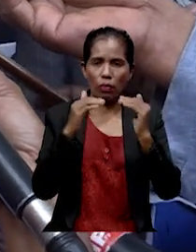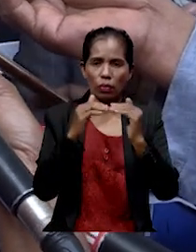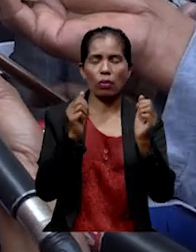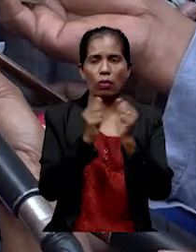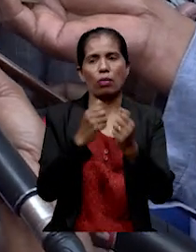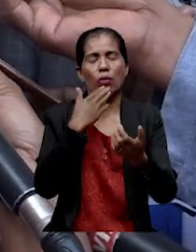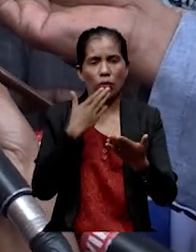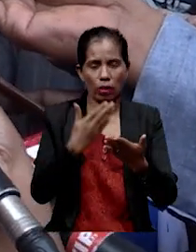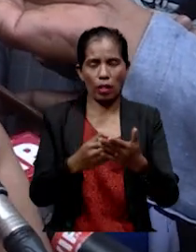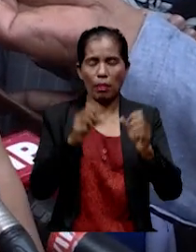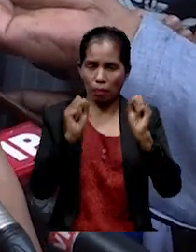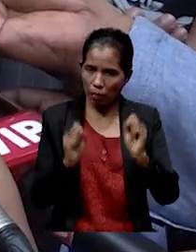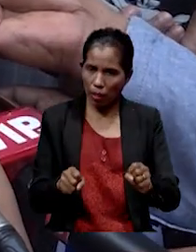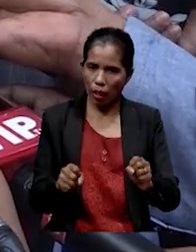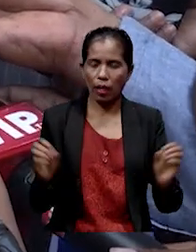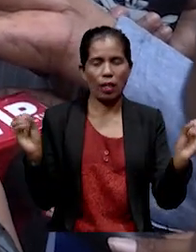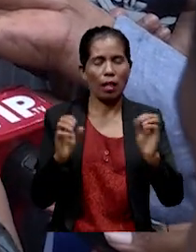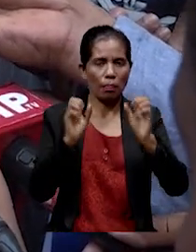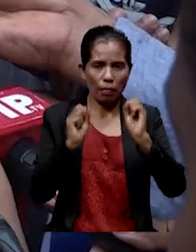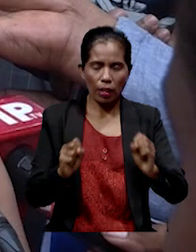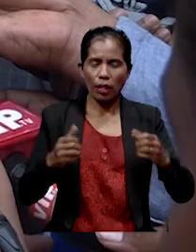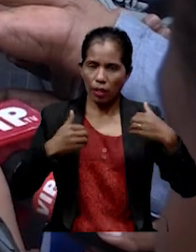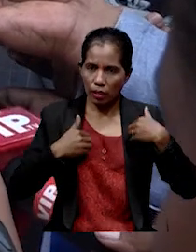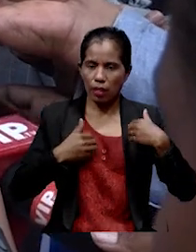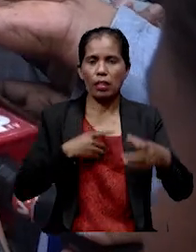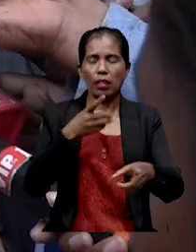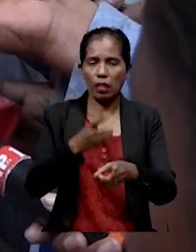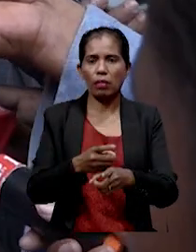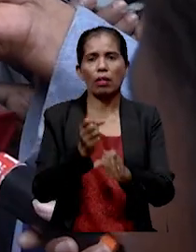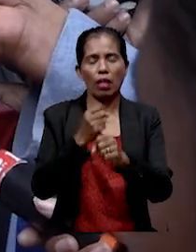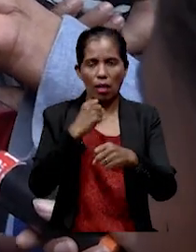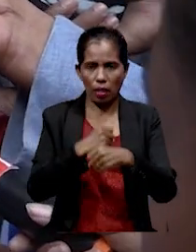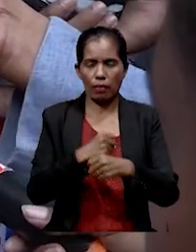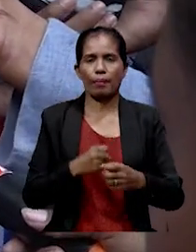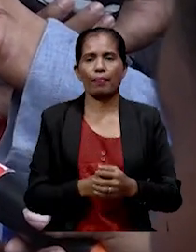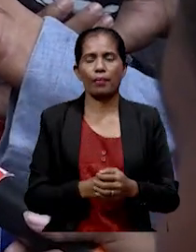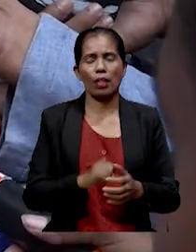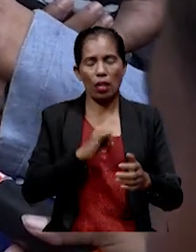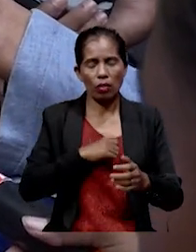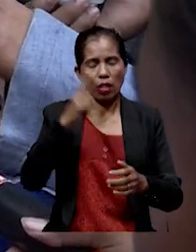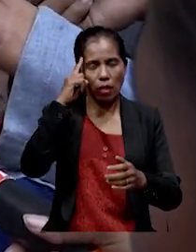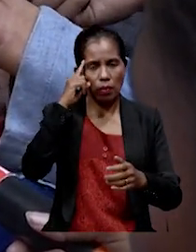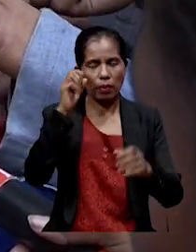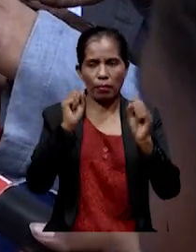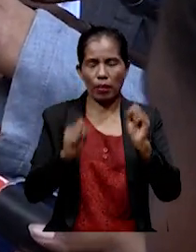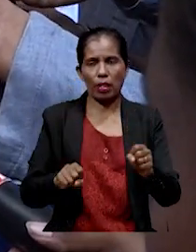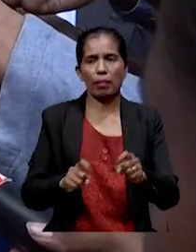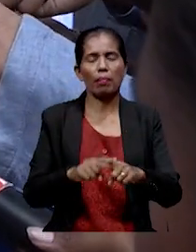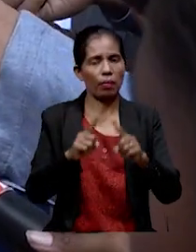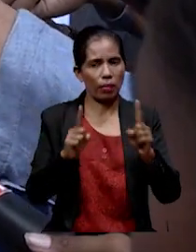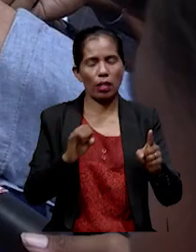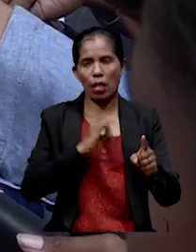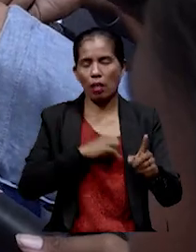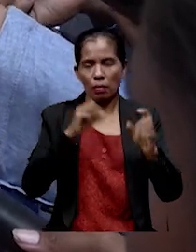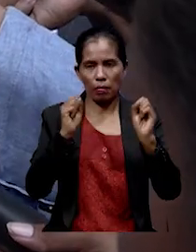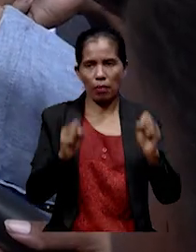a bela, cala bela, e a direito, cala e a direito atual. Não é a interpretação bela, mas lá significa ao belo